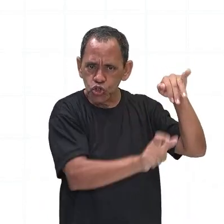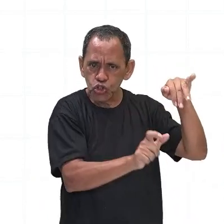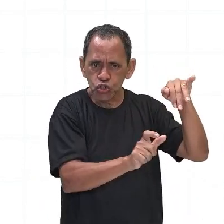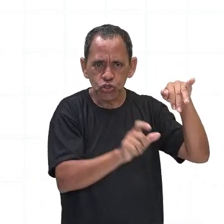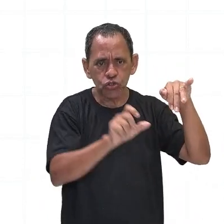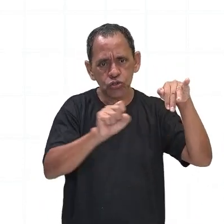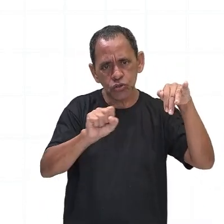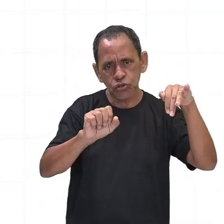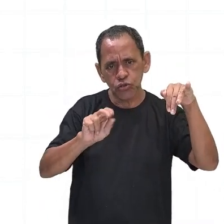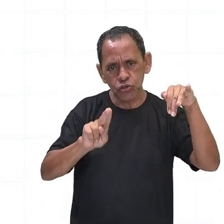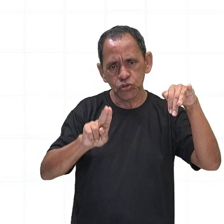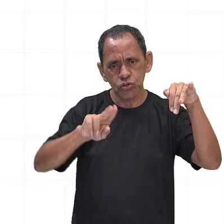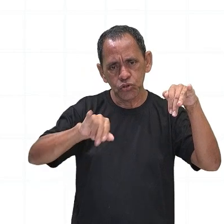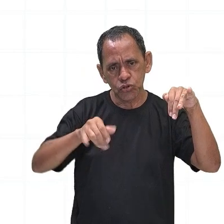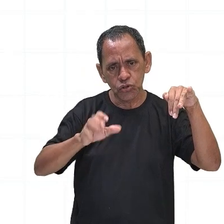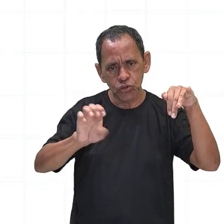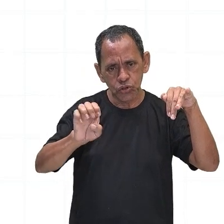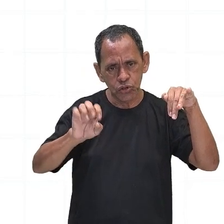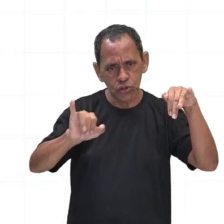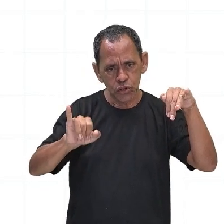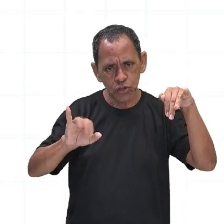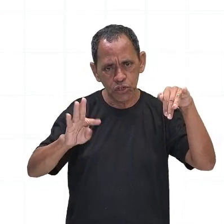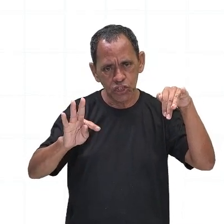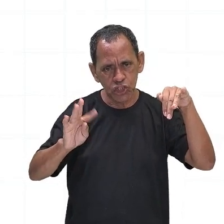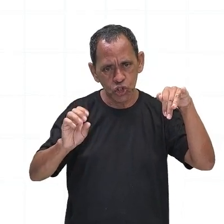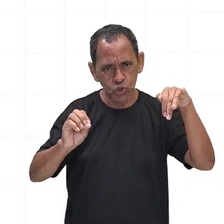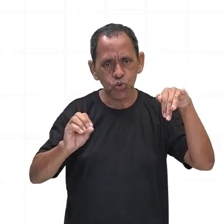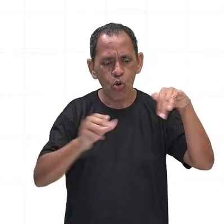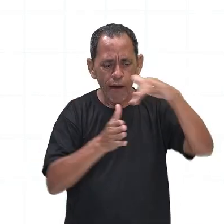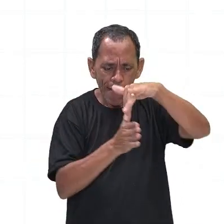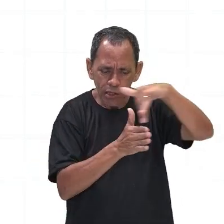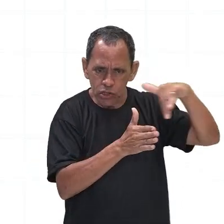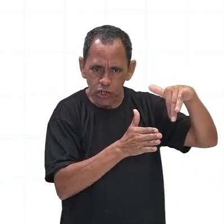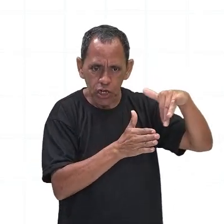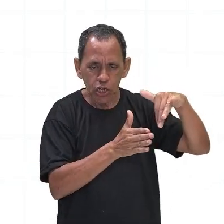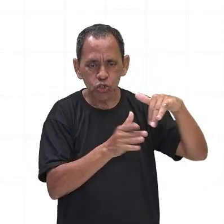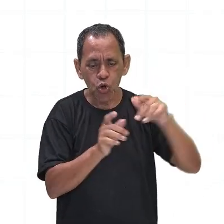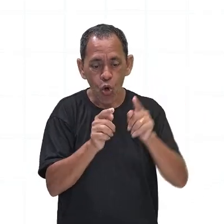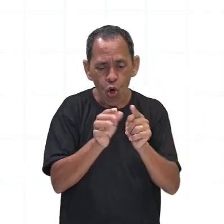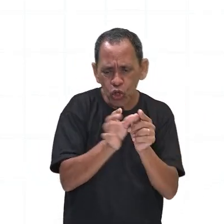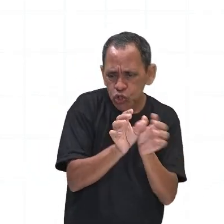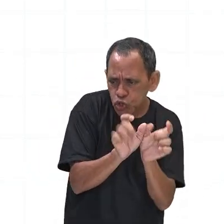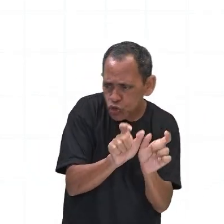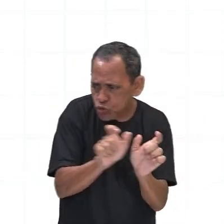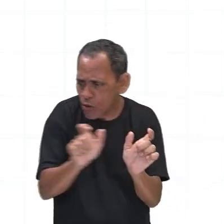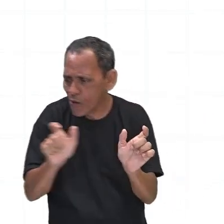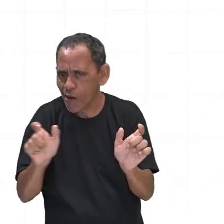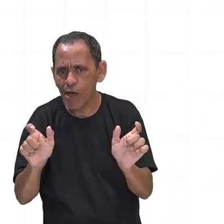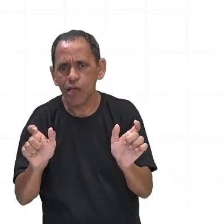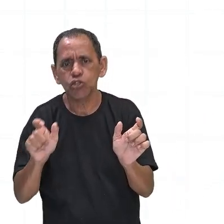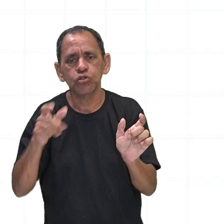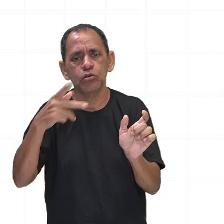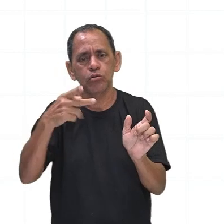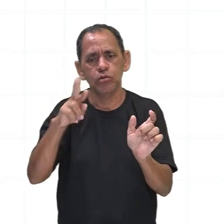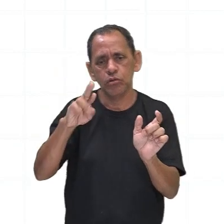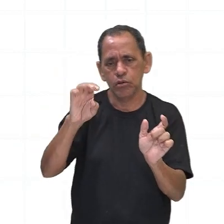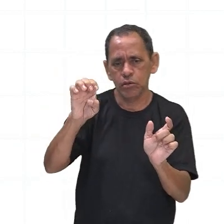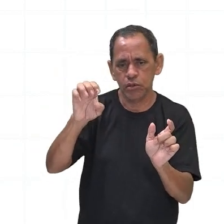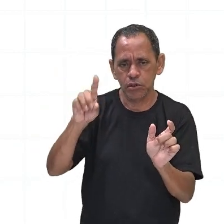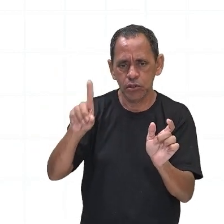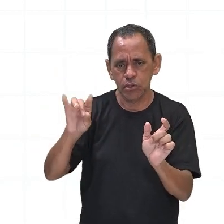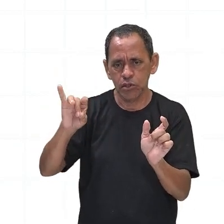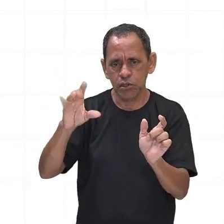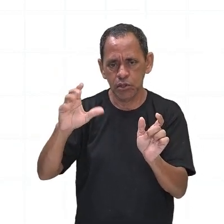predicado. Então, separando aí os nossos termos, já organizando aí bonitinho, certo? Percebo que o sujeito,